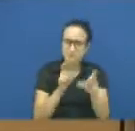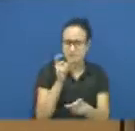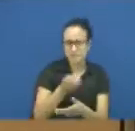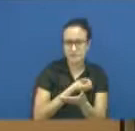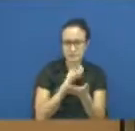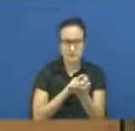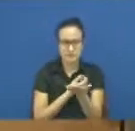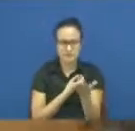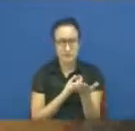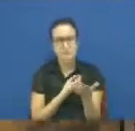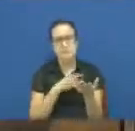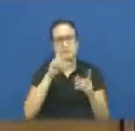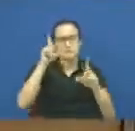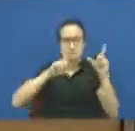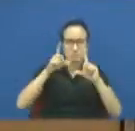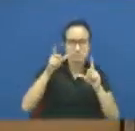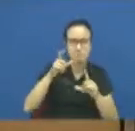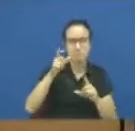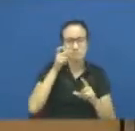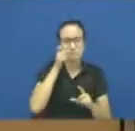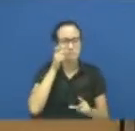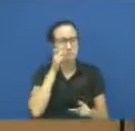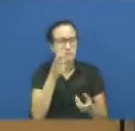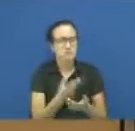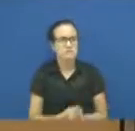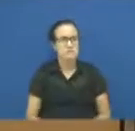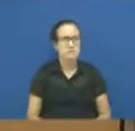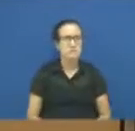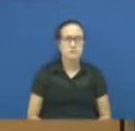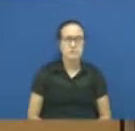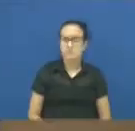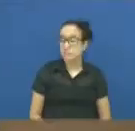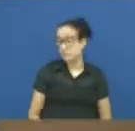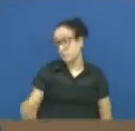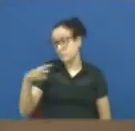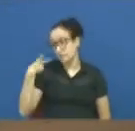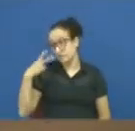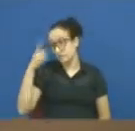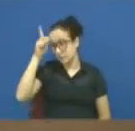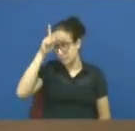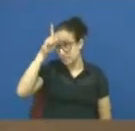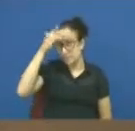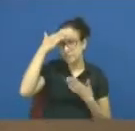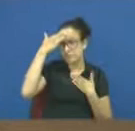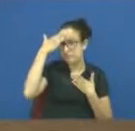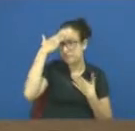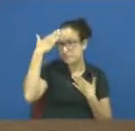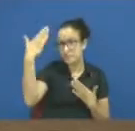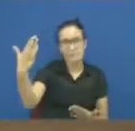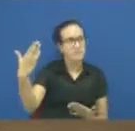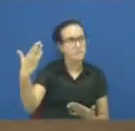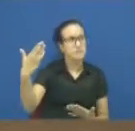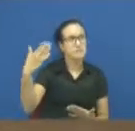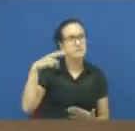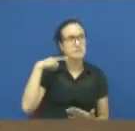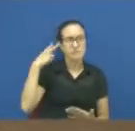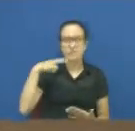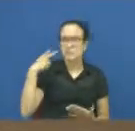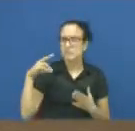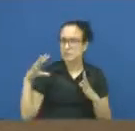ouvem. Eu agradeço ao Alemão por essa homenagem, essa propositura. Muito obrigado, Alemão, e os 9